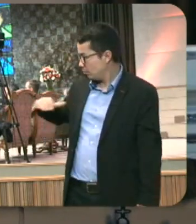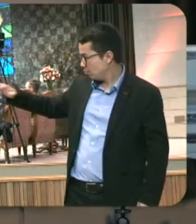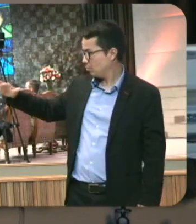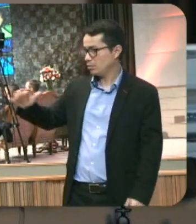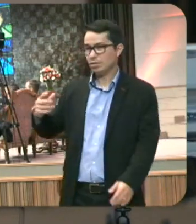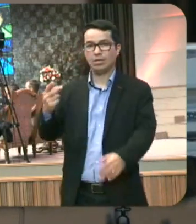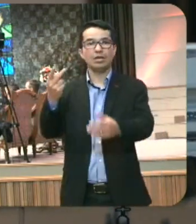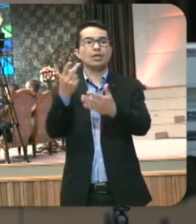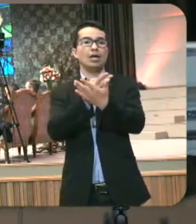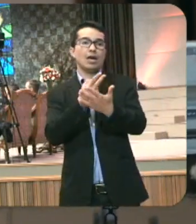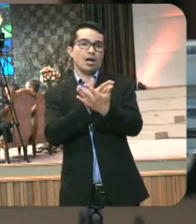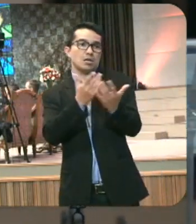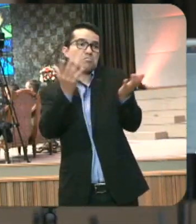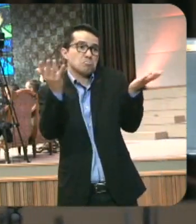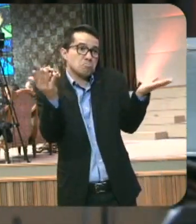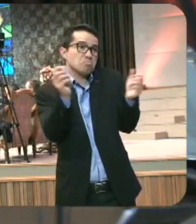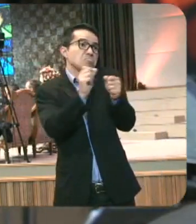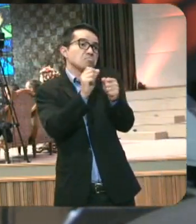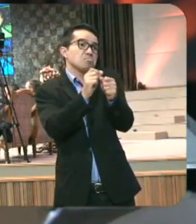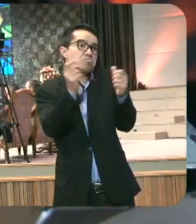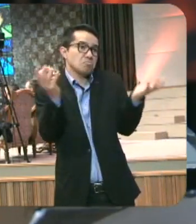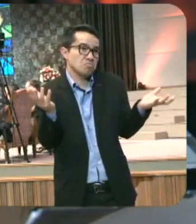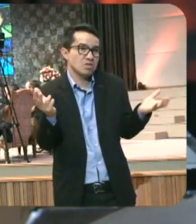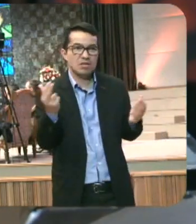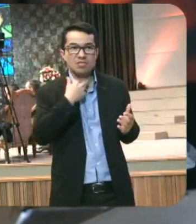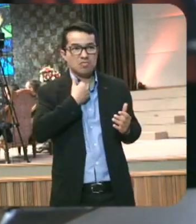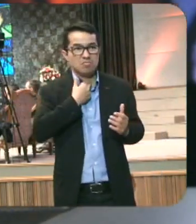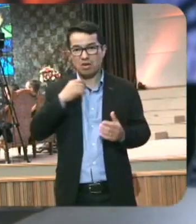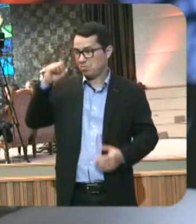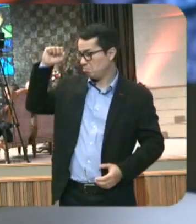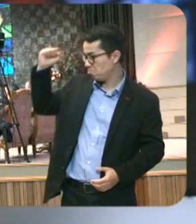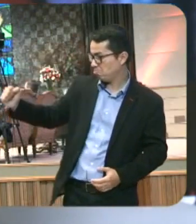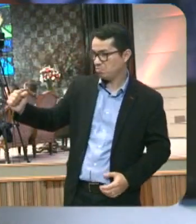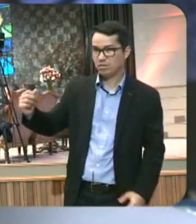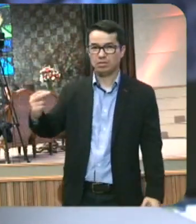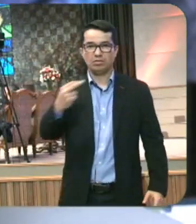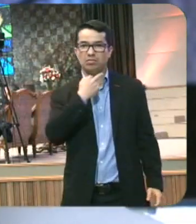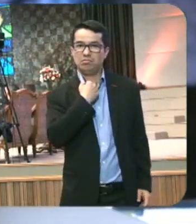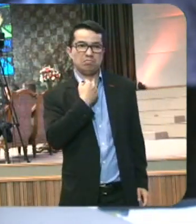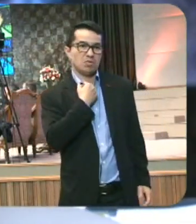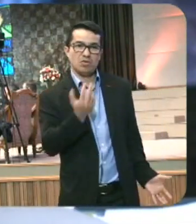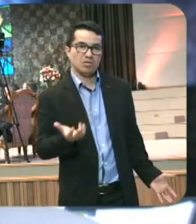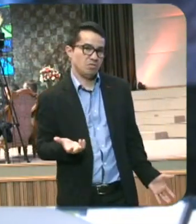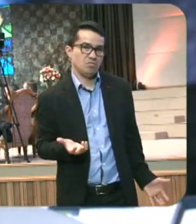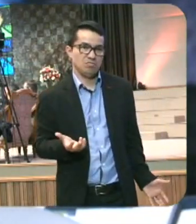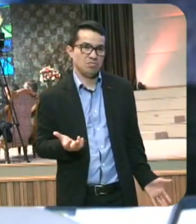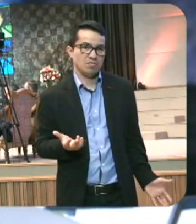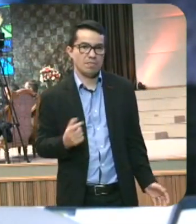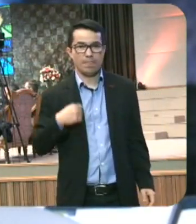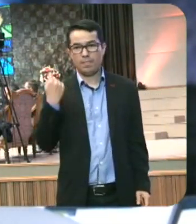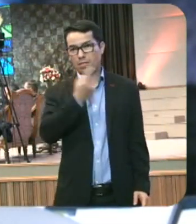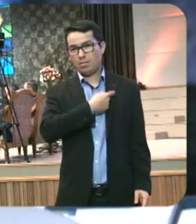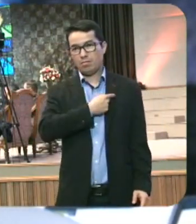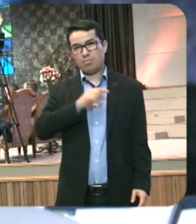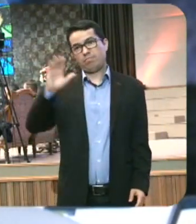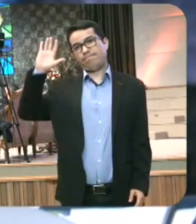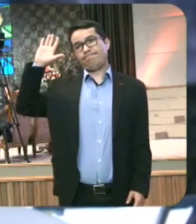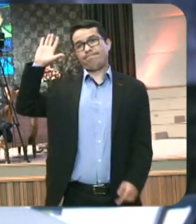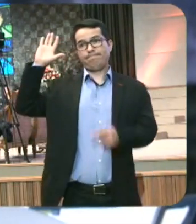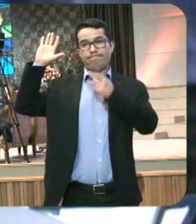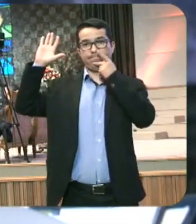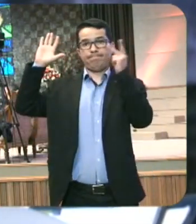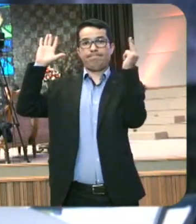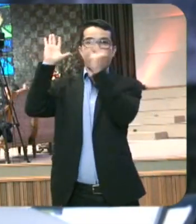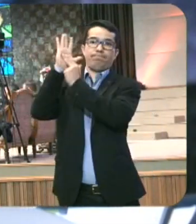fazer? A gente não pode voltar atrás, porque nós empenhamos a nossa palavra diante